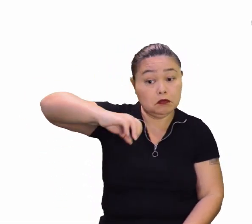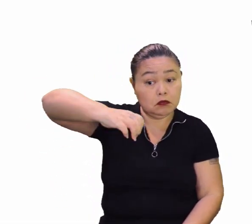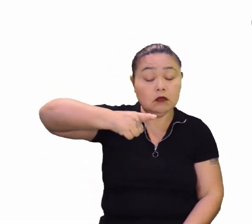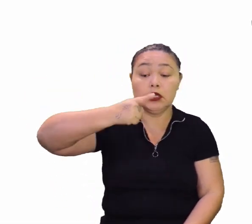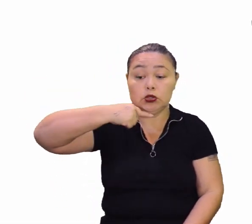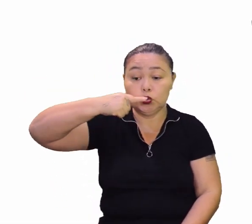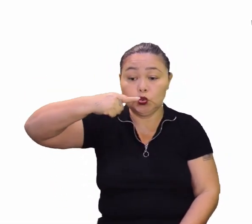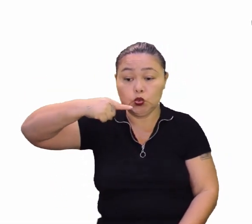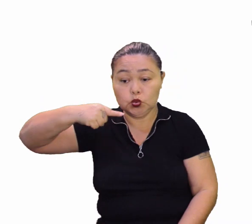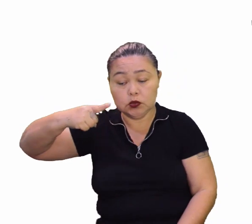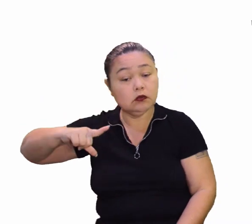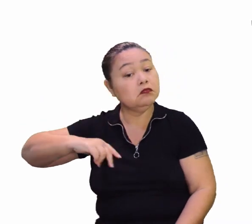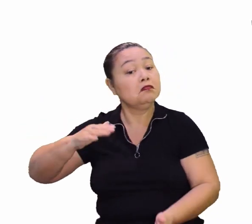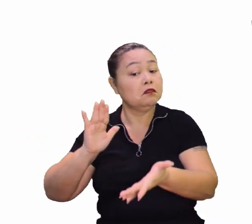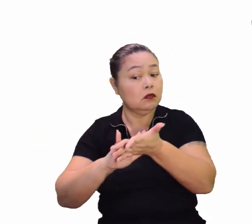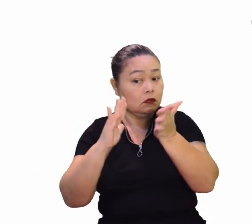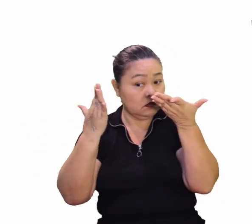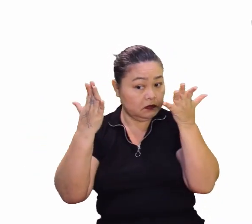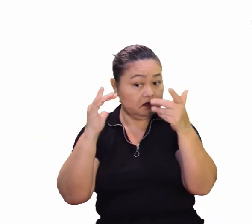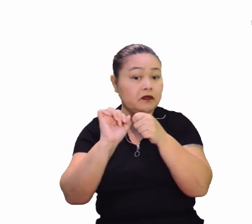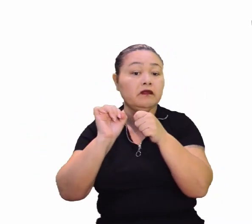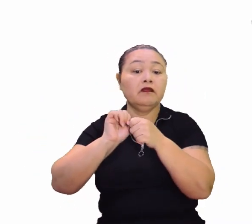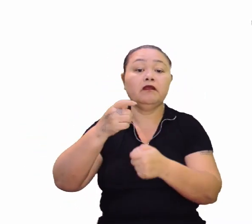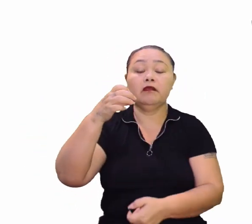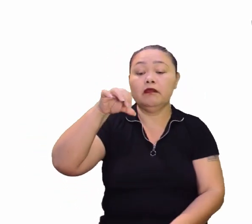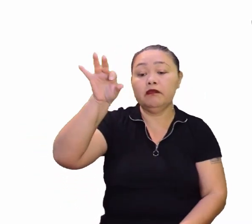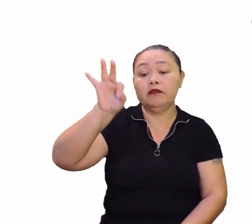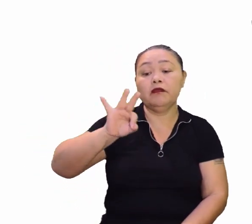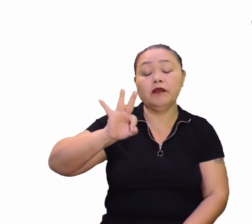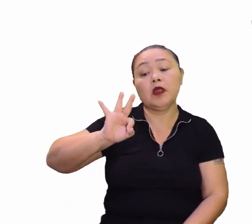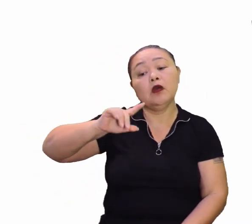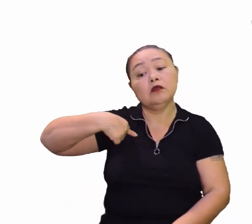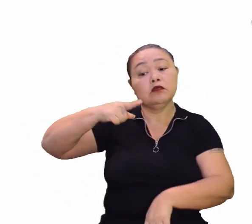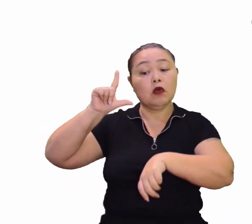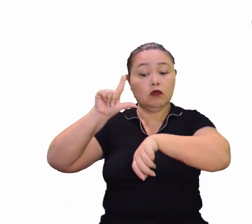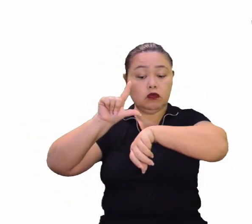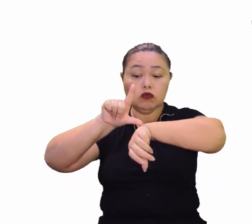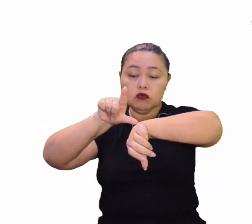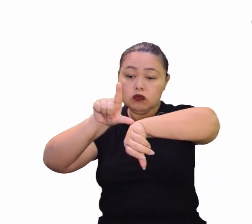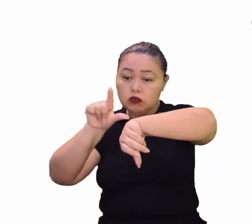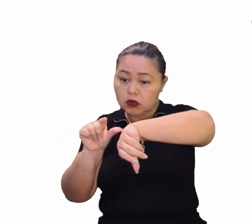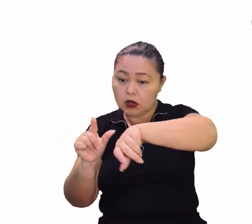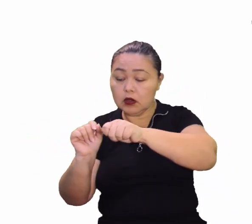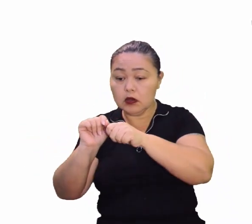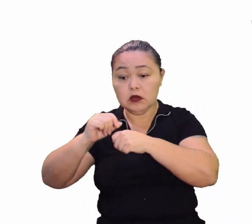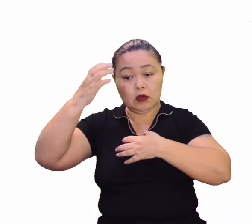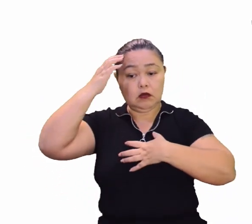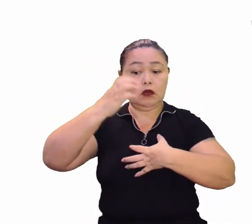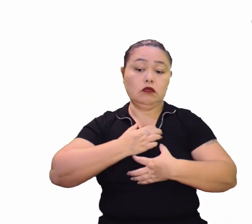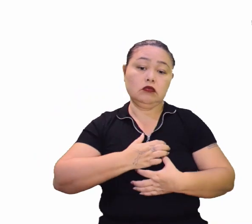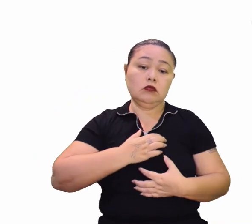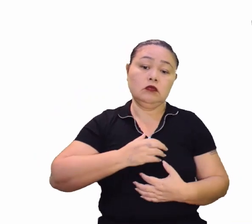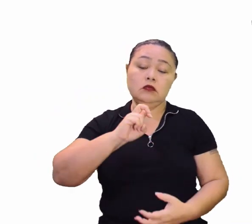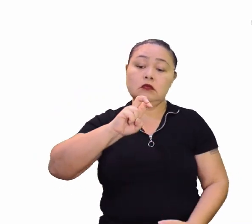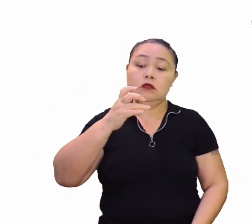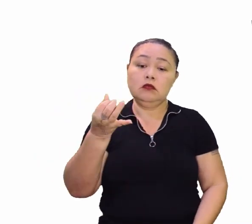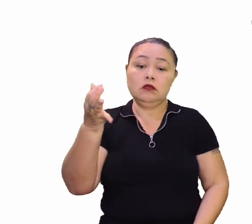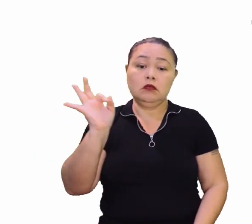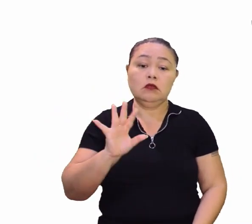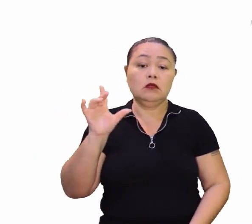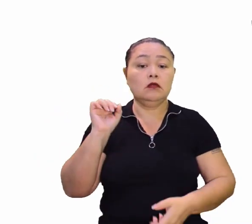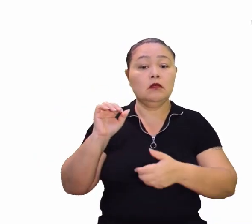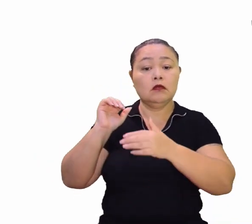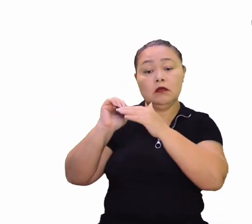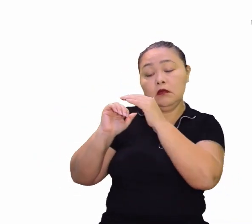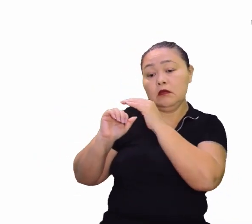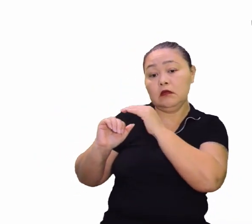Positivo isso, Positivo. Parabéns. 90% têm reduzido o tempo no banho. Positivo. Ótimo. 56%